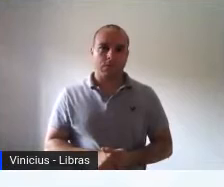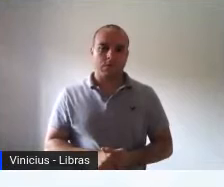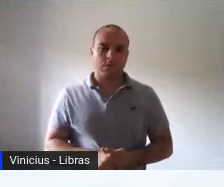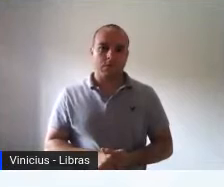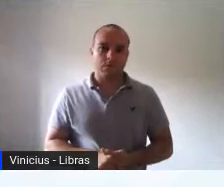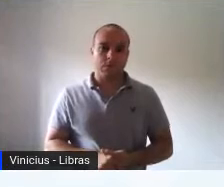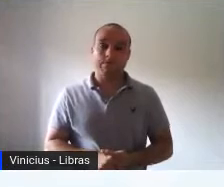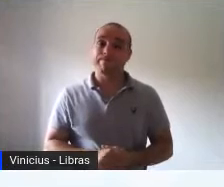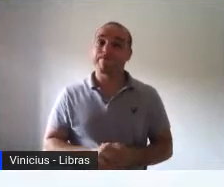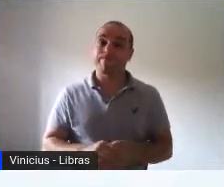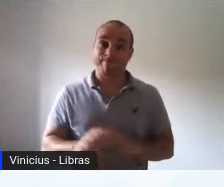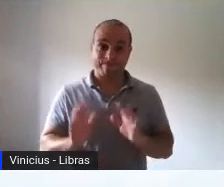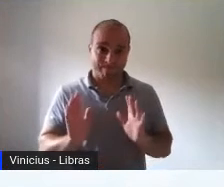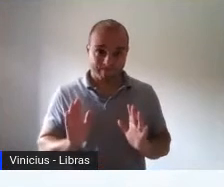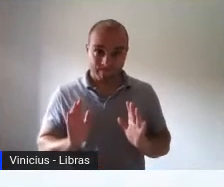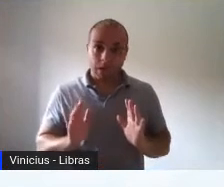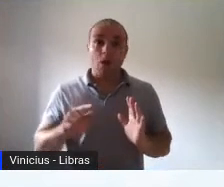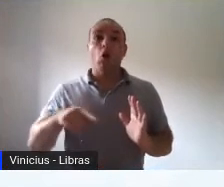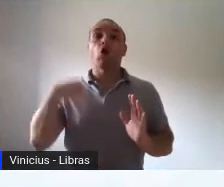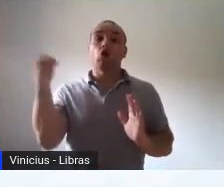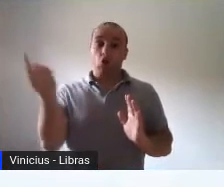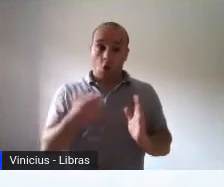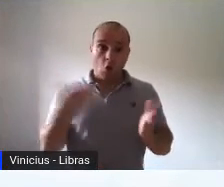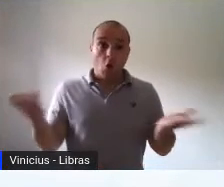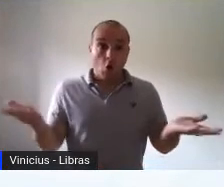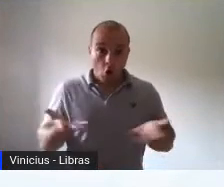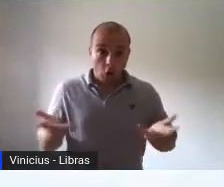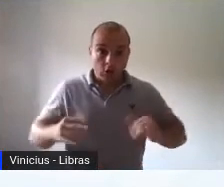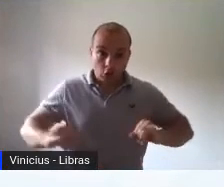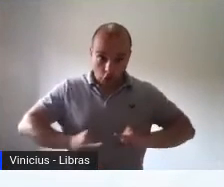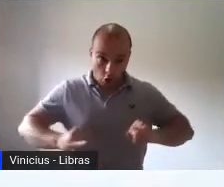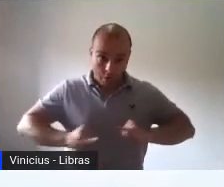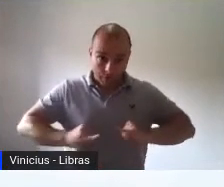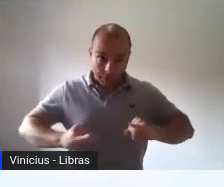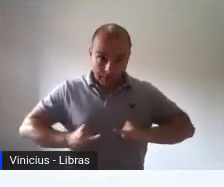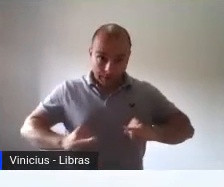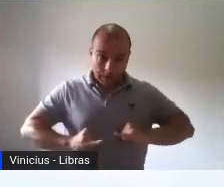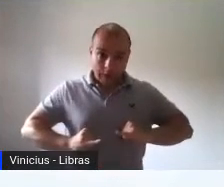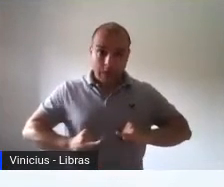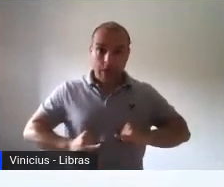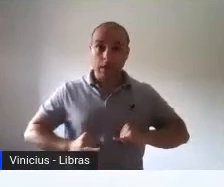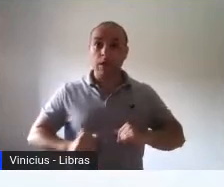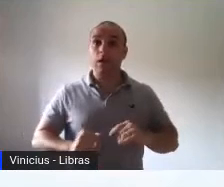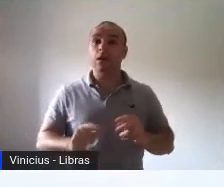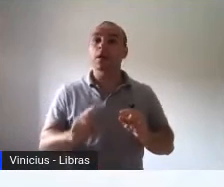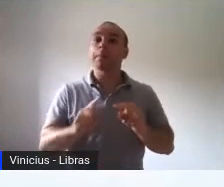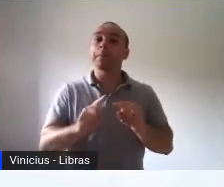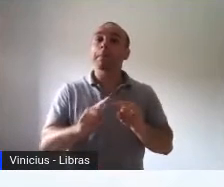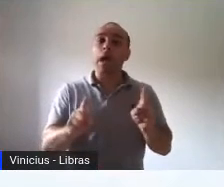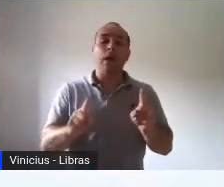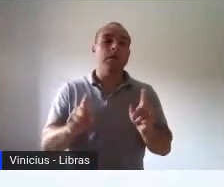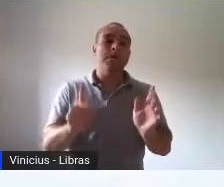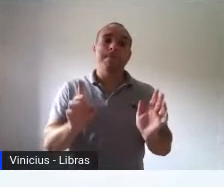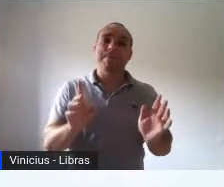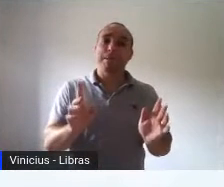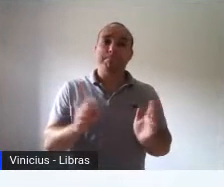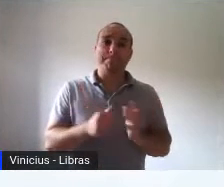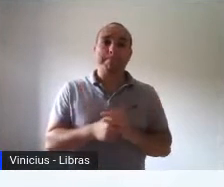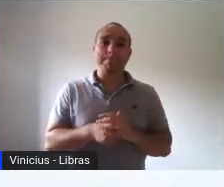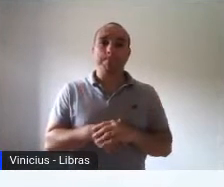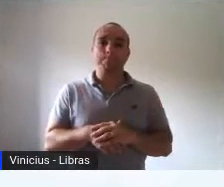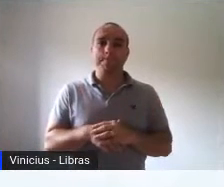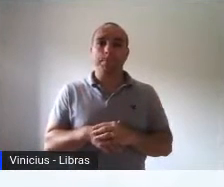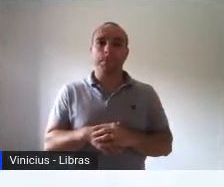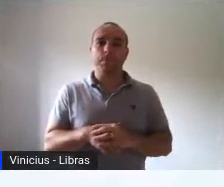população. Infelizmente, a população ela não olha para quem o deputado ou senador defende. E a maioria que está lá não defende o